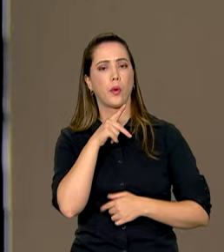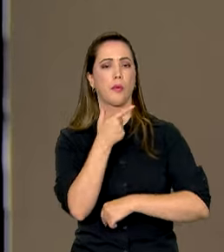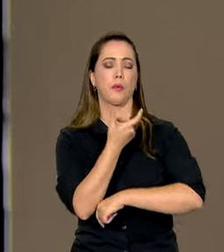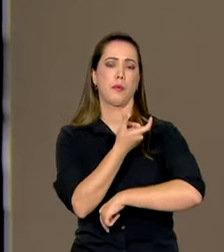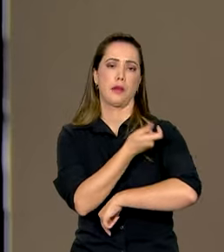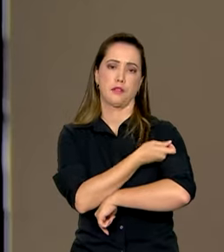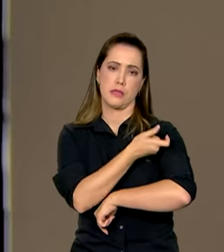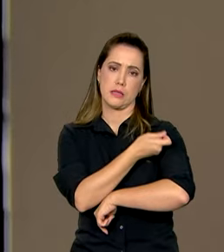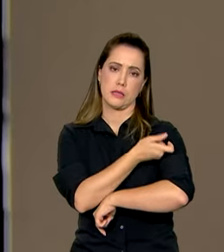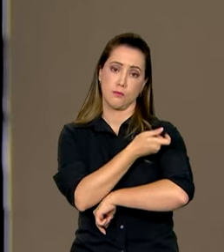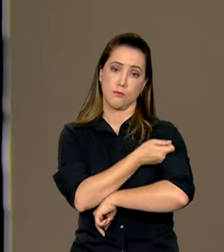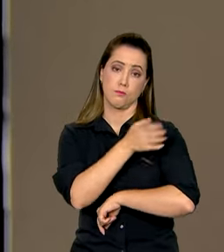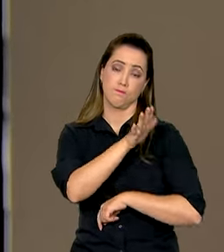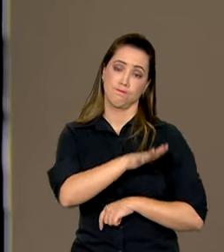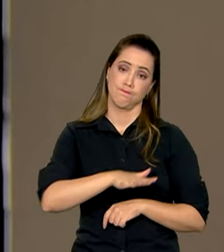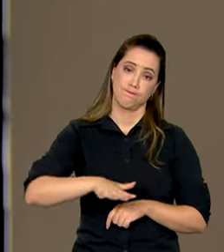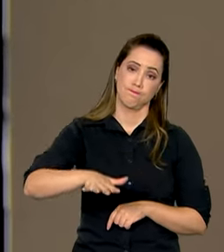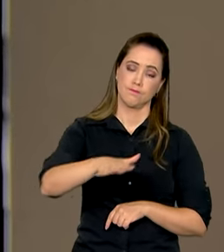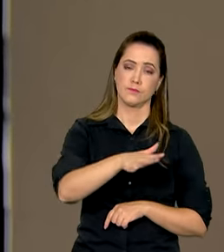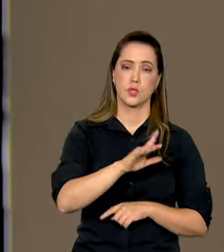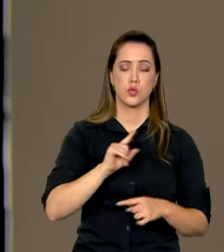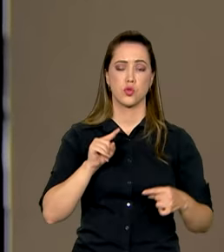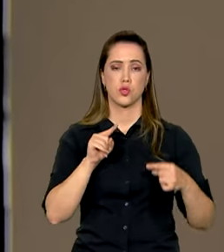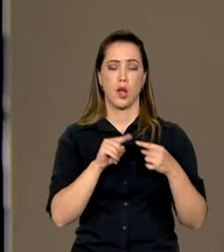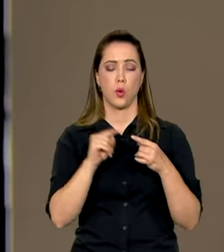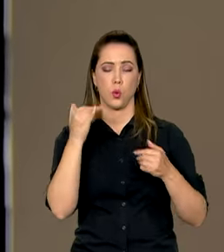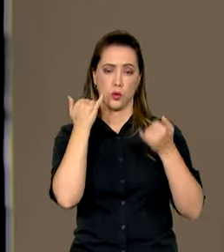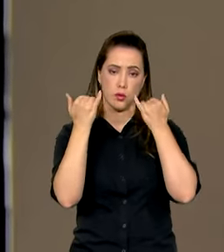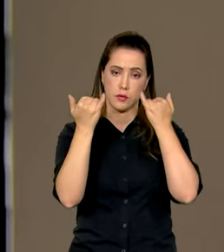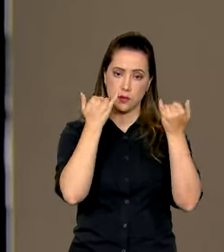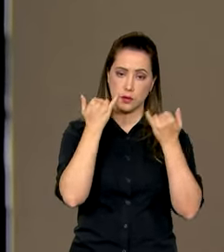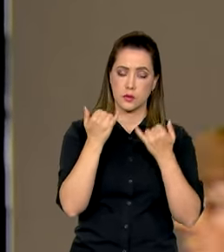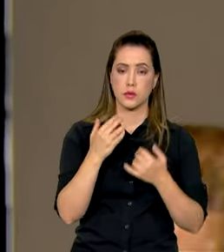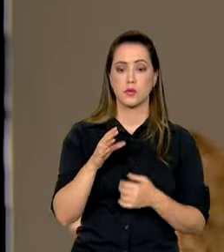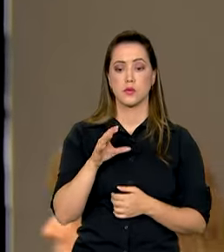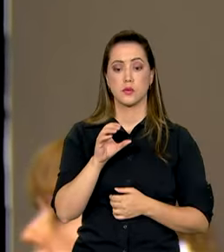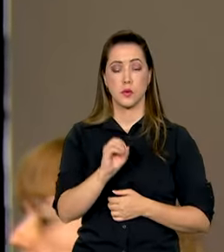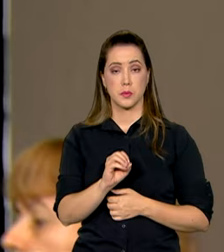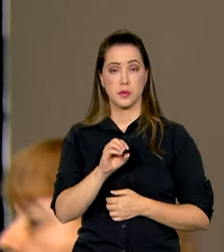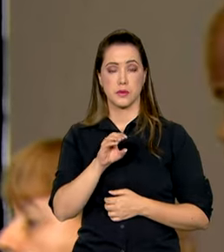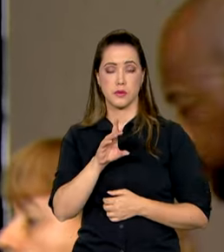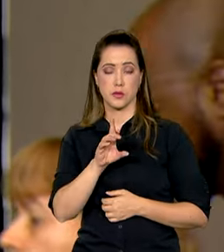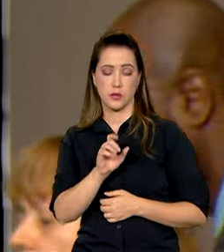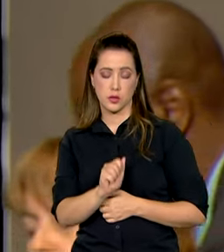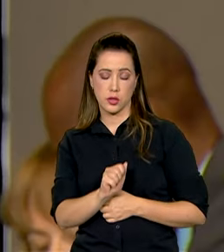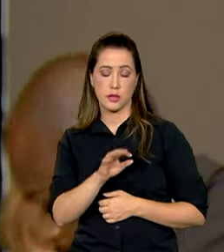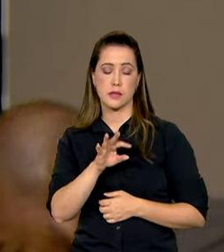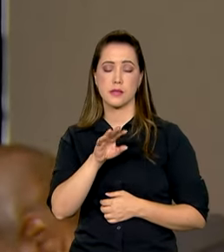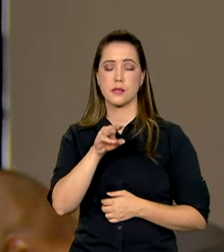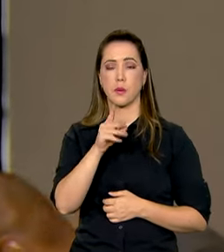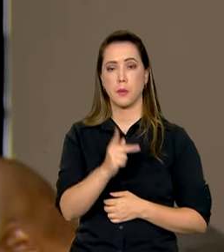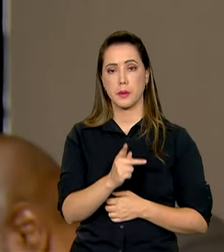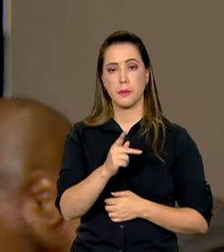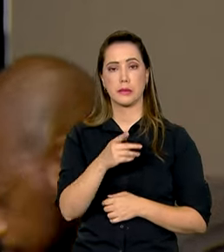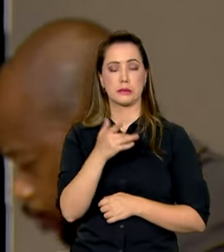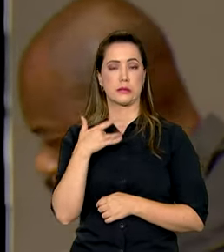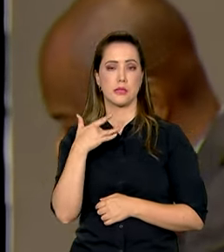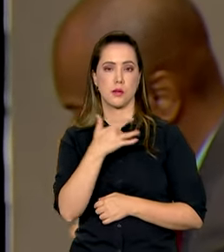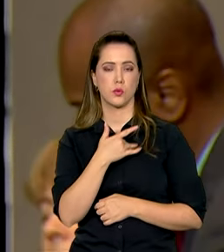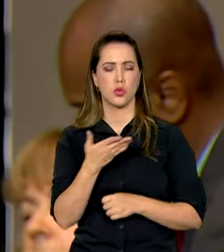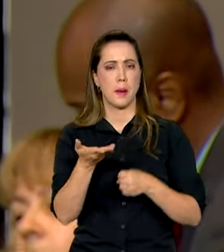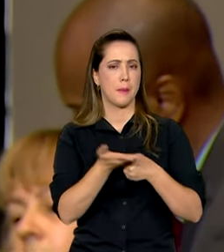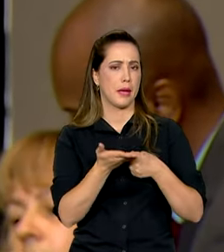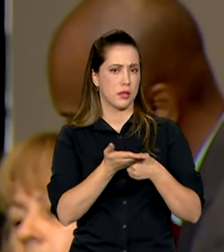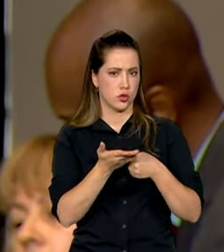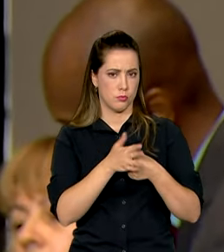da população brasileira, de acordo com dados do Observatório da Atenção Primária à Saúde. A média nacional do